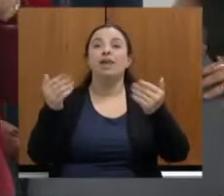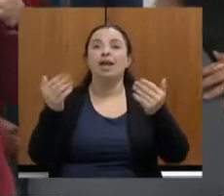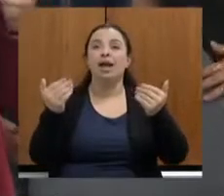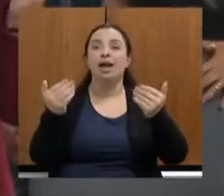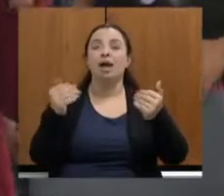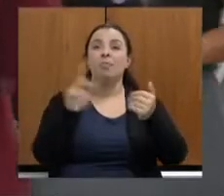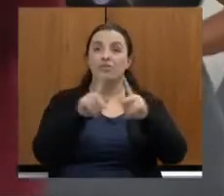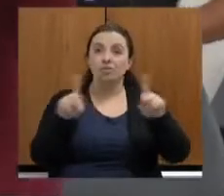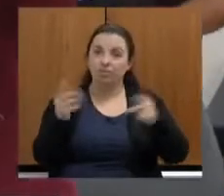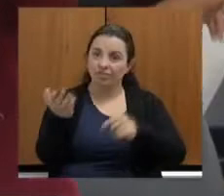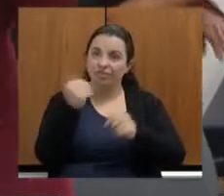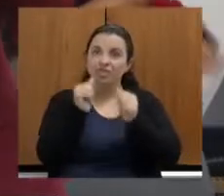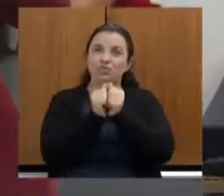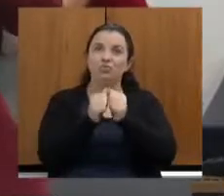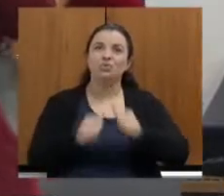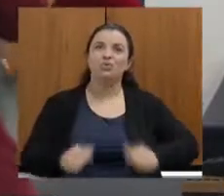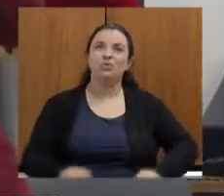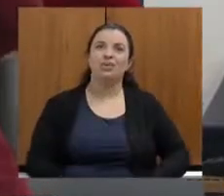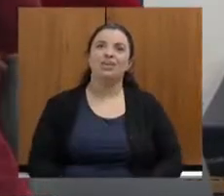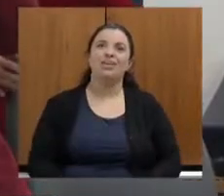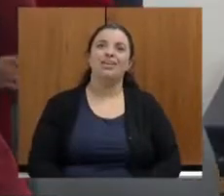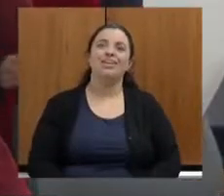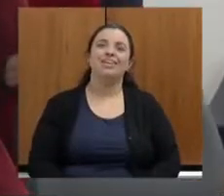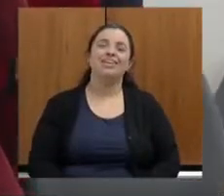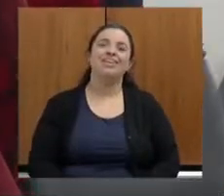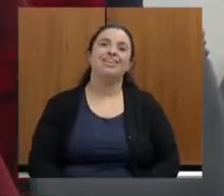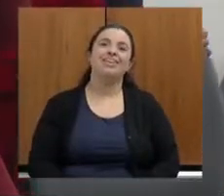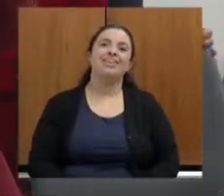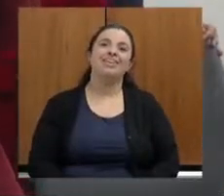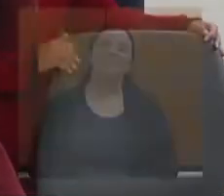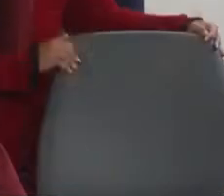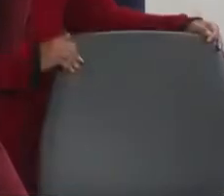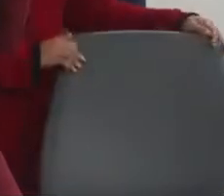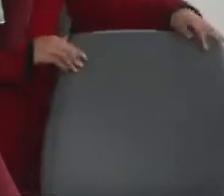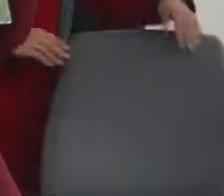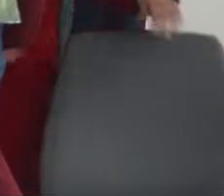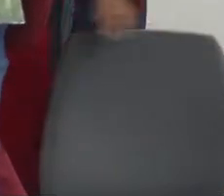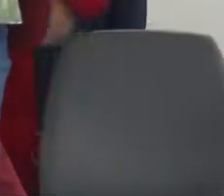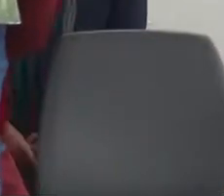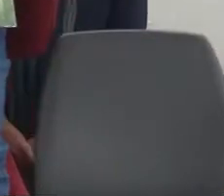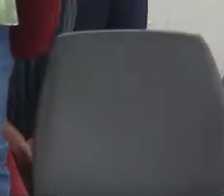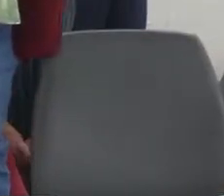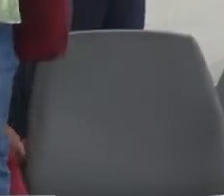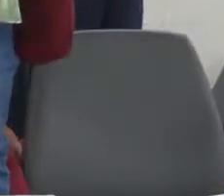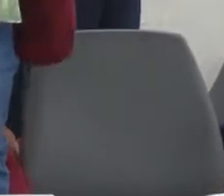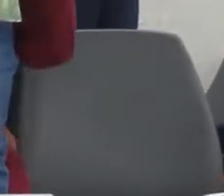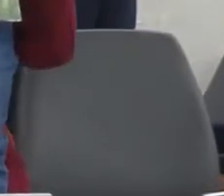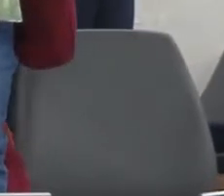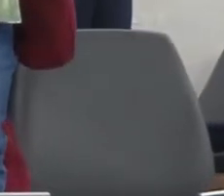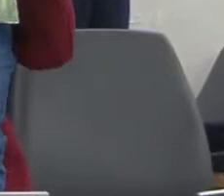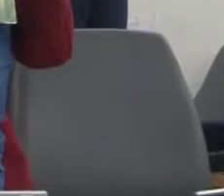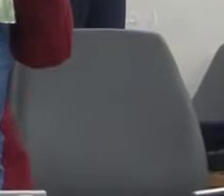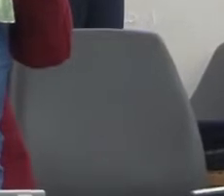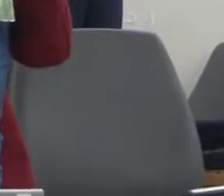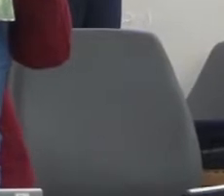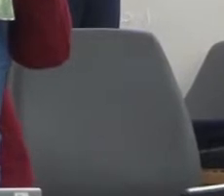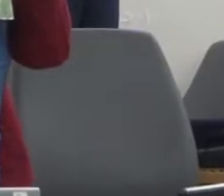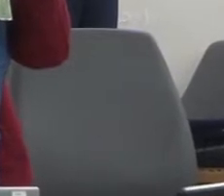pouquinho quadrinho assim para aparecer seu rosto são a isso do ladinho assim não precisa ficar pertinho da pai